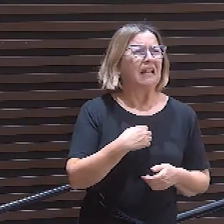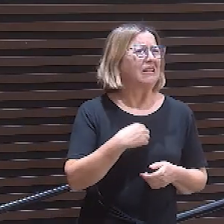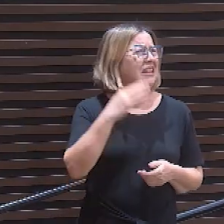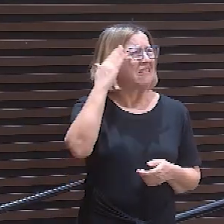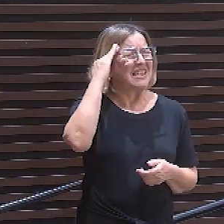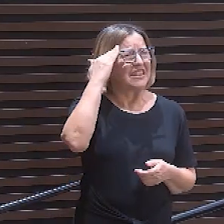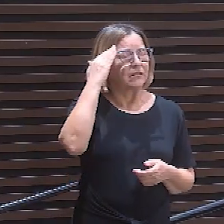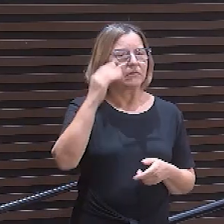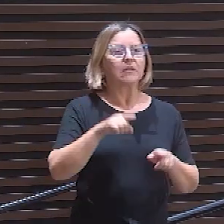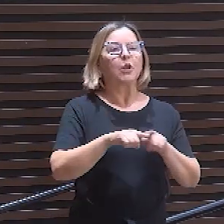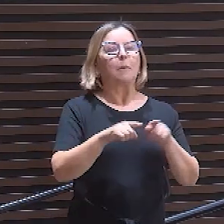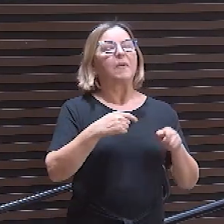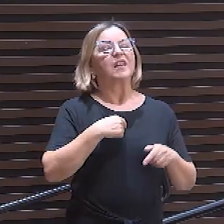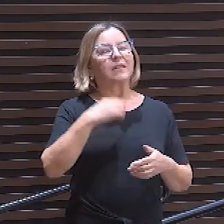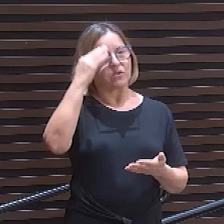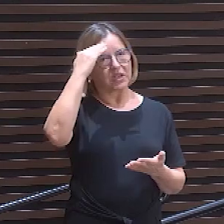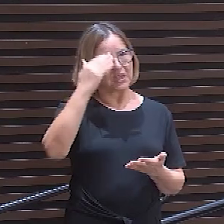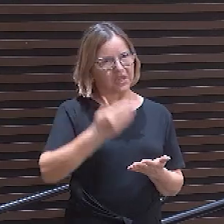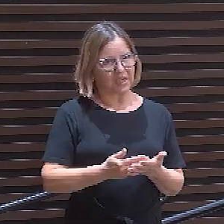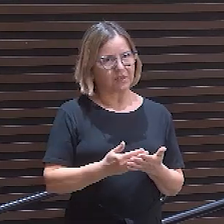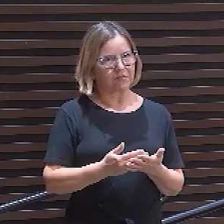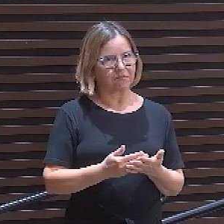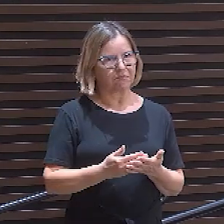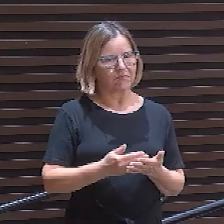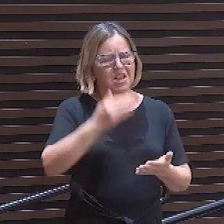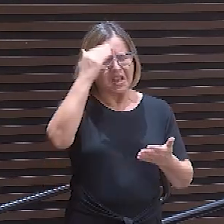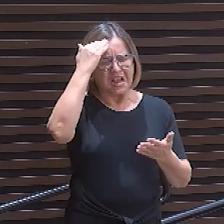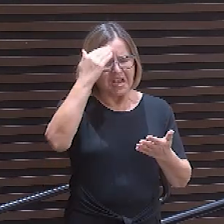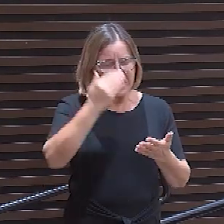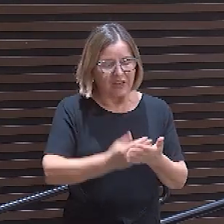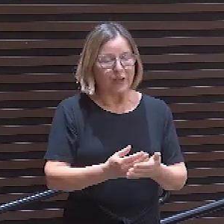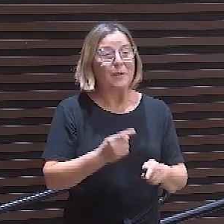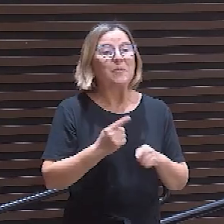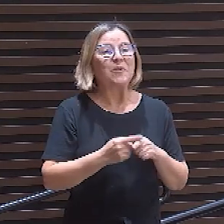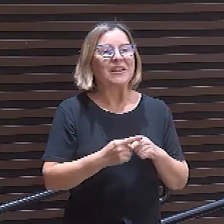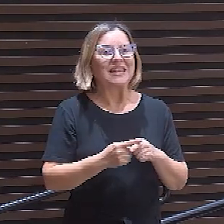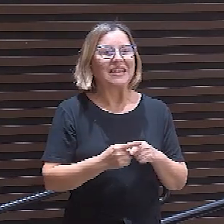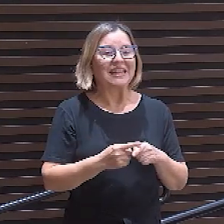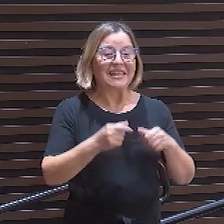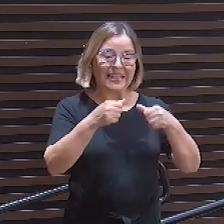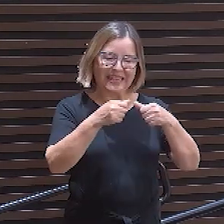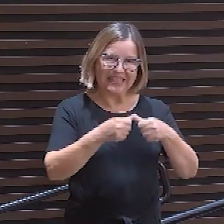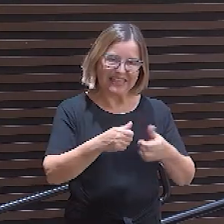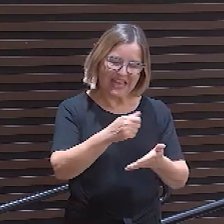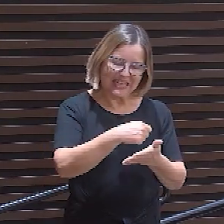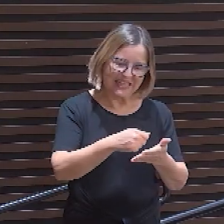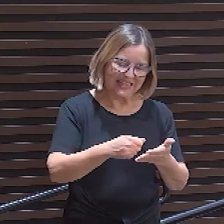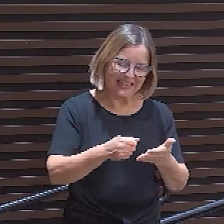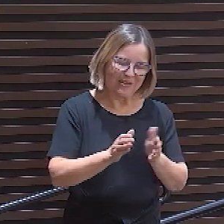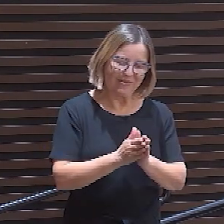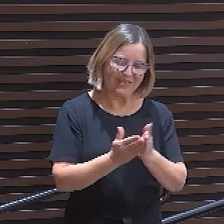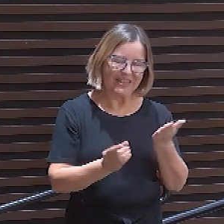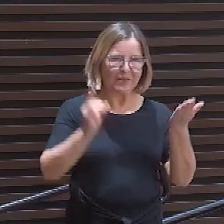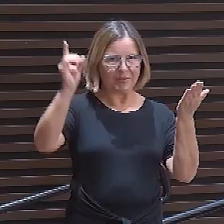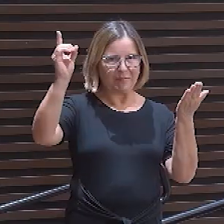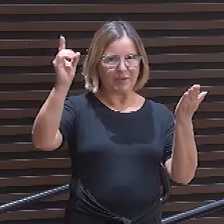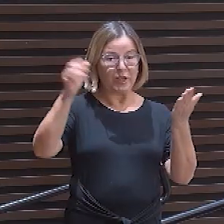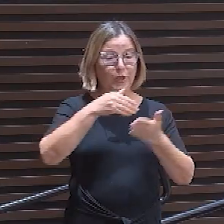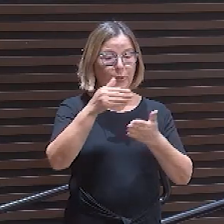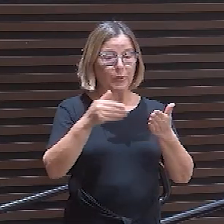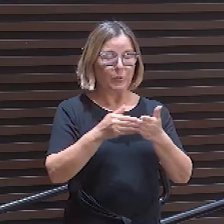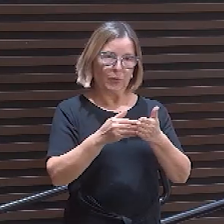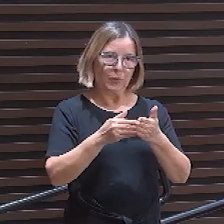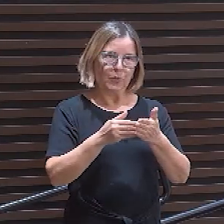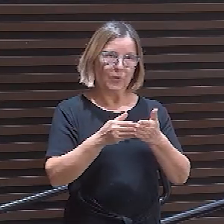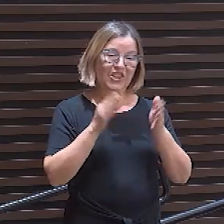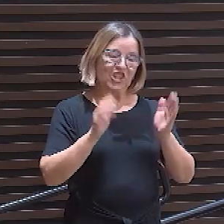eu creio. Eu creio porque está escrito na palavra. Tudo quanto foi escrito para o nosso ensino foi